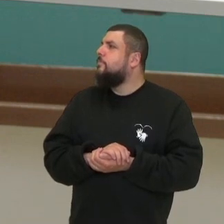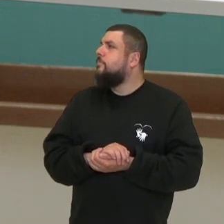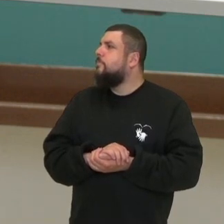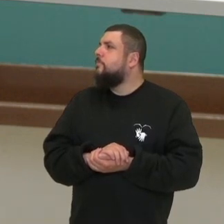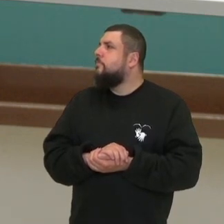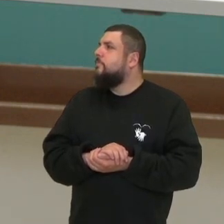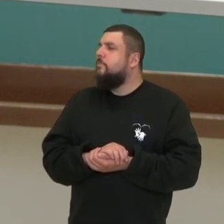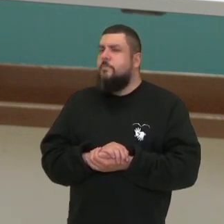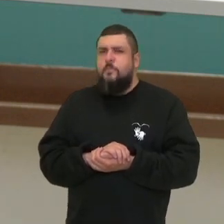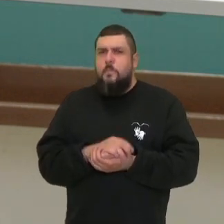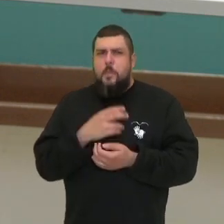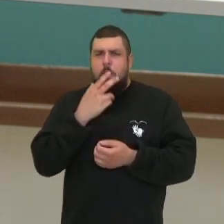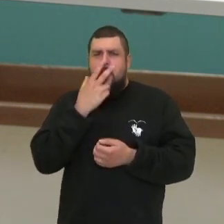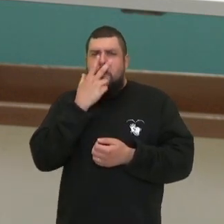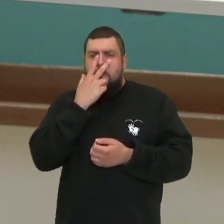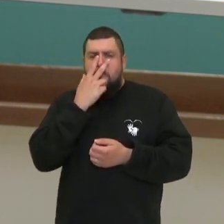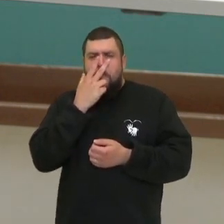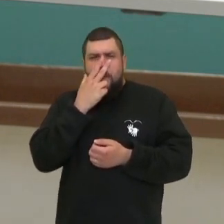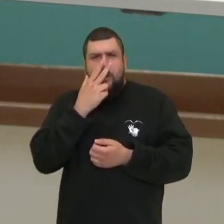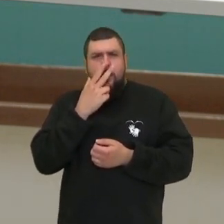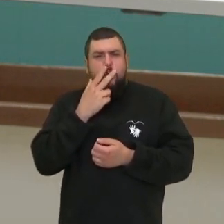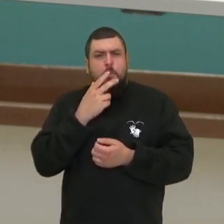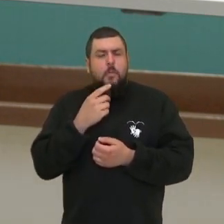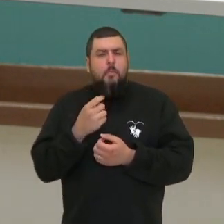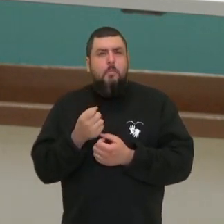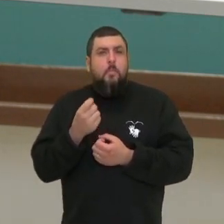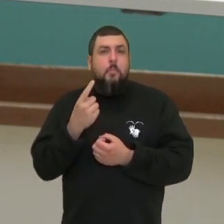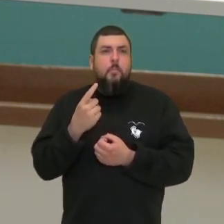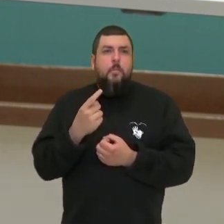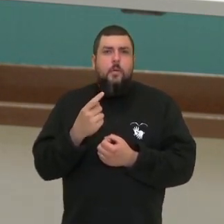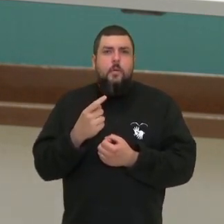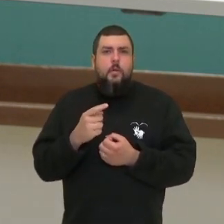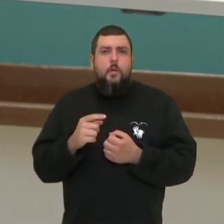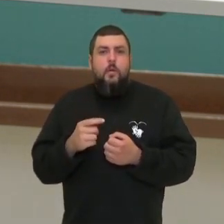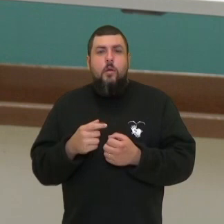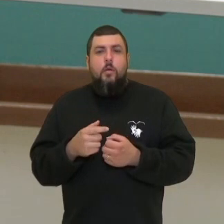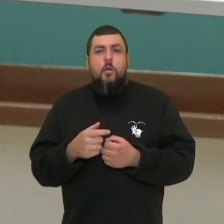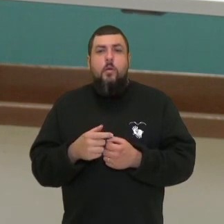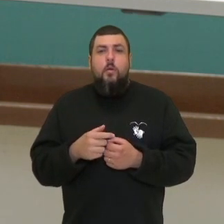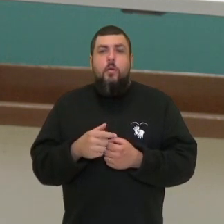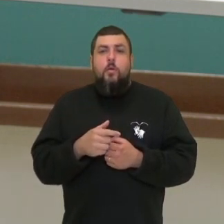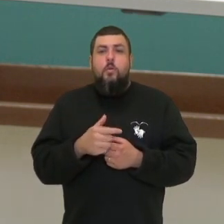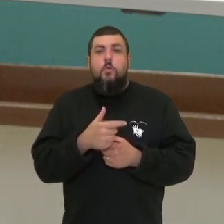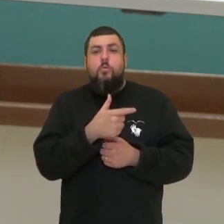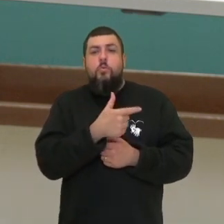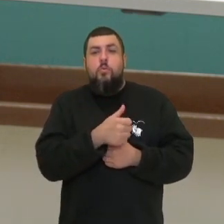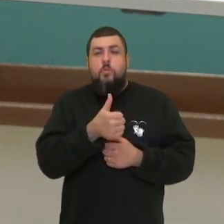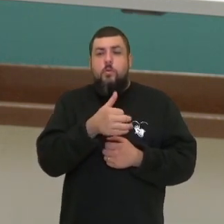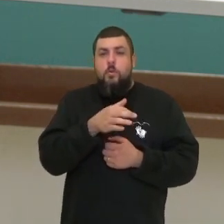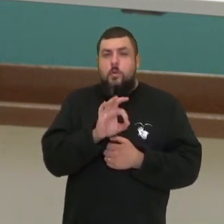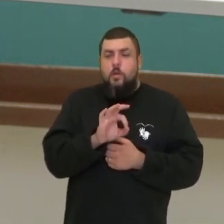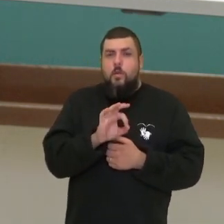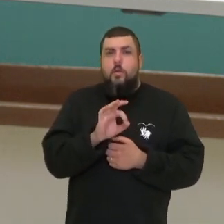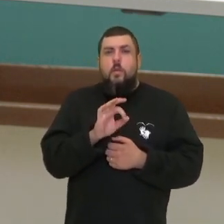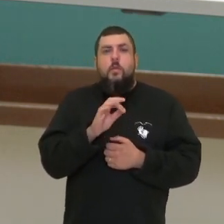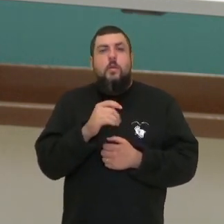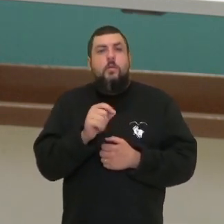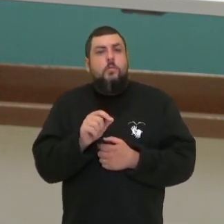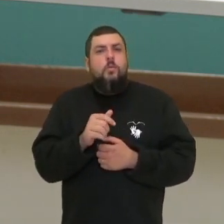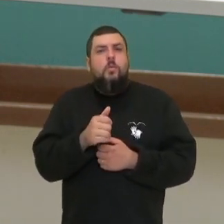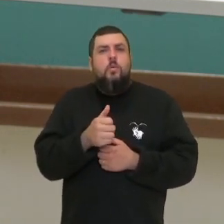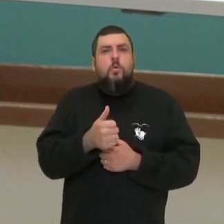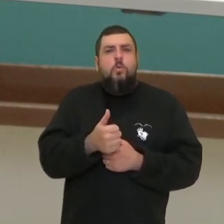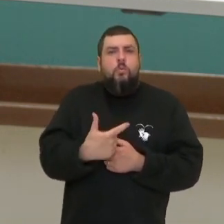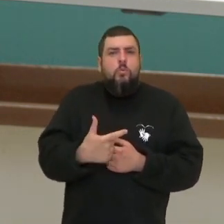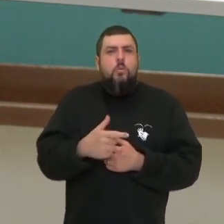Parece que não tem padrão, concordam comigo? Olha, 2, 10, 12, 16, 17. Se a gente pensar numericamente, realmente não